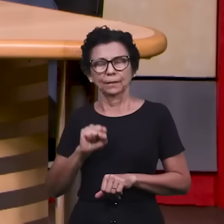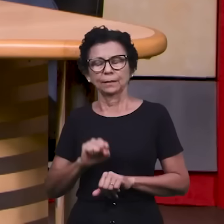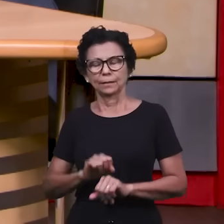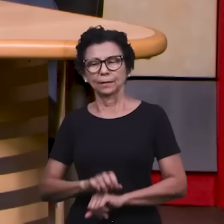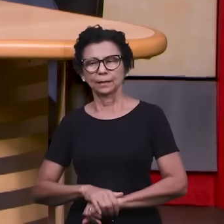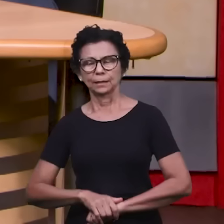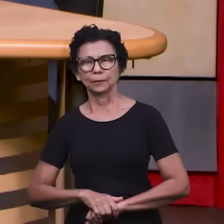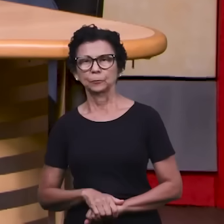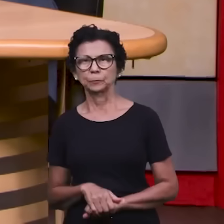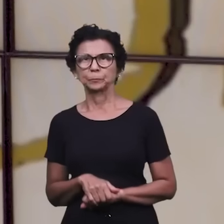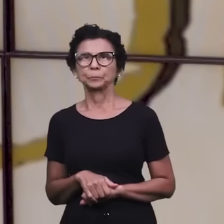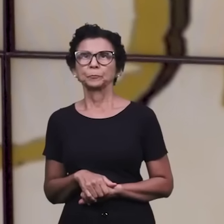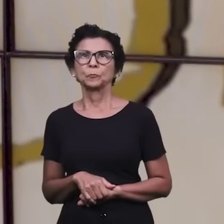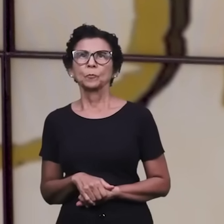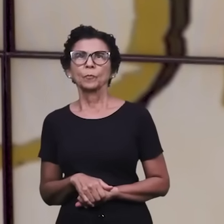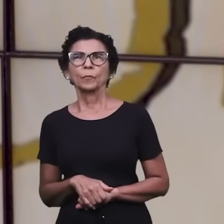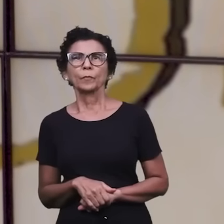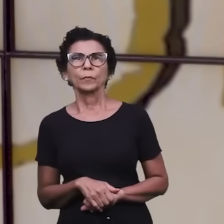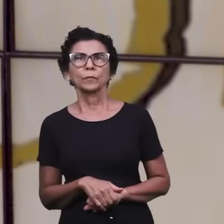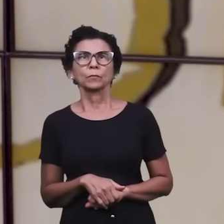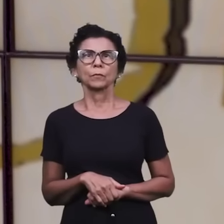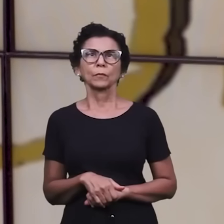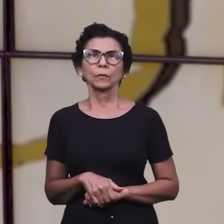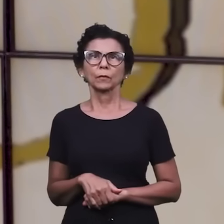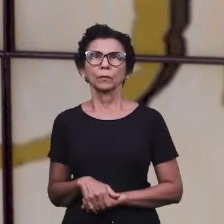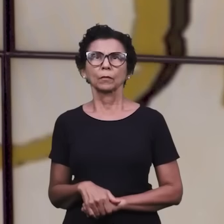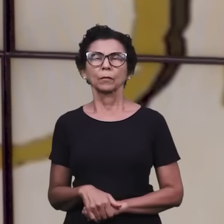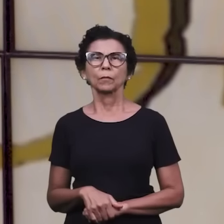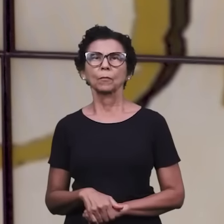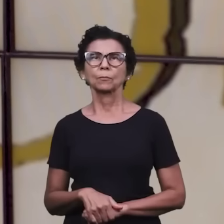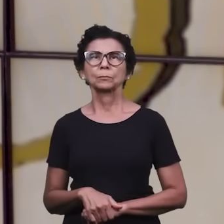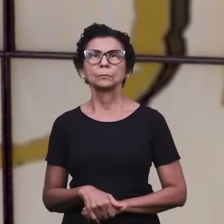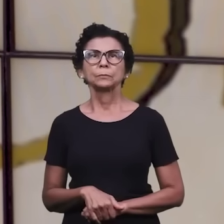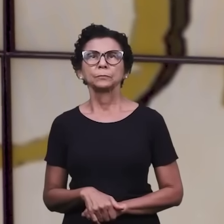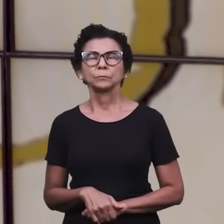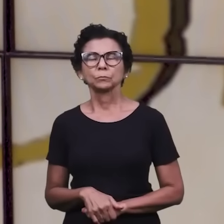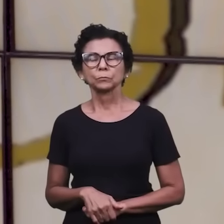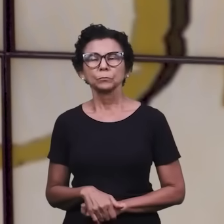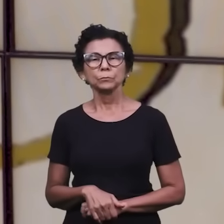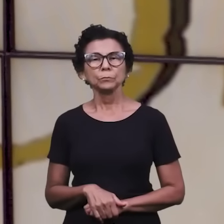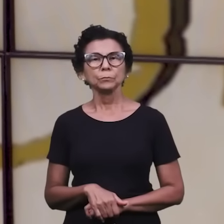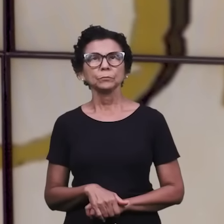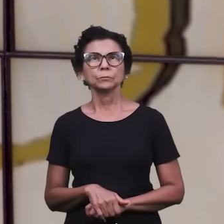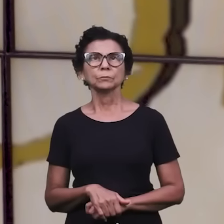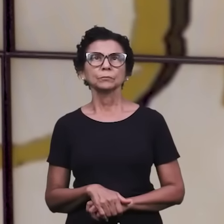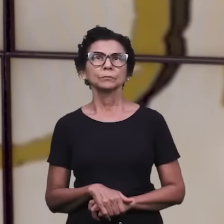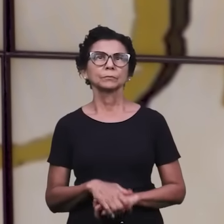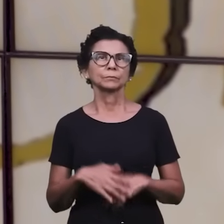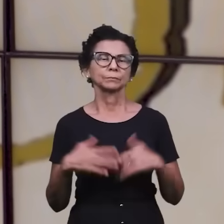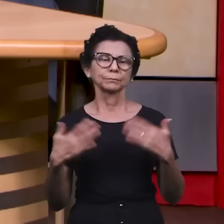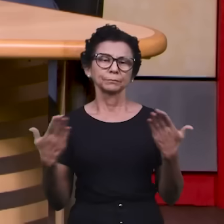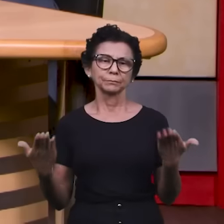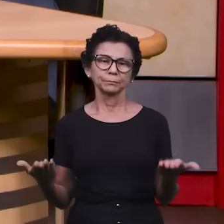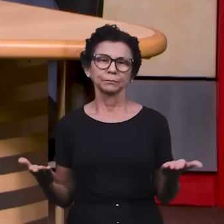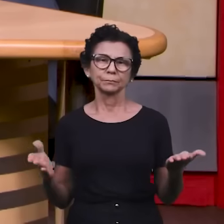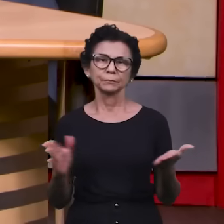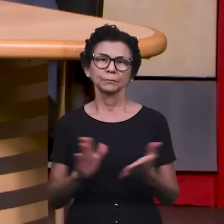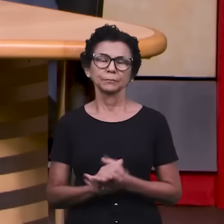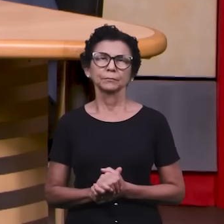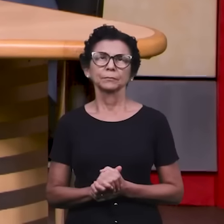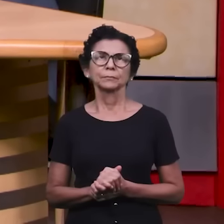às vezes é o diácono carregar um dom de levantamento. O Senhor vai te levantar para o grupo de intercessão. Grupo de